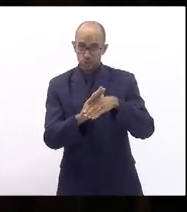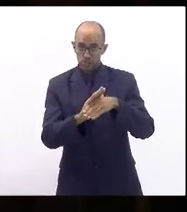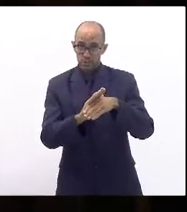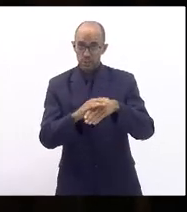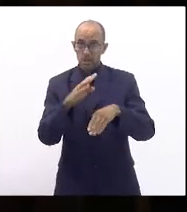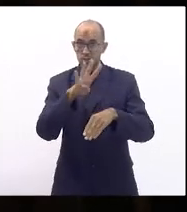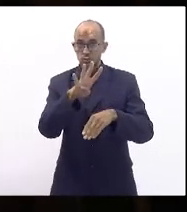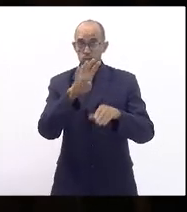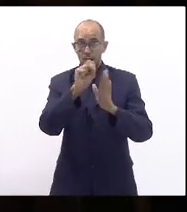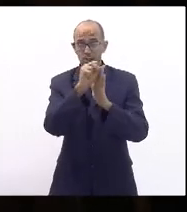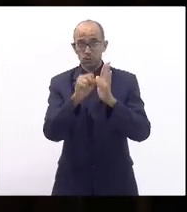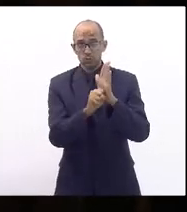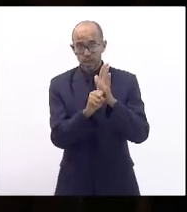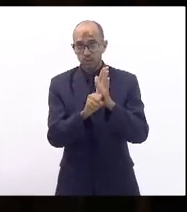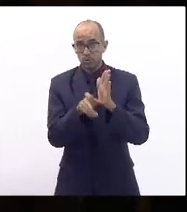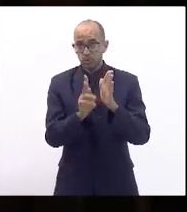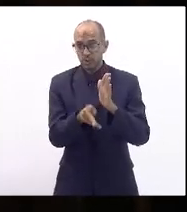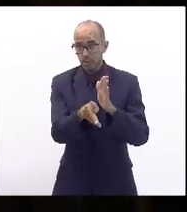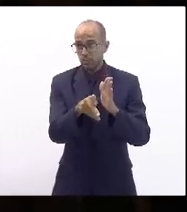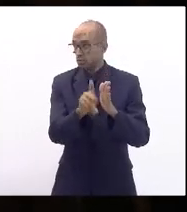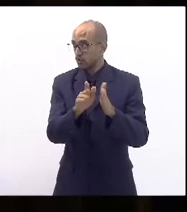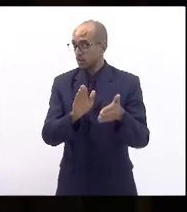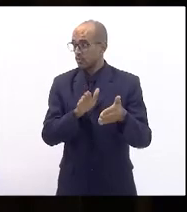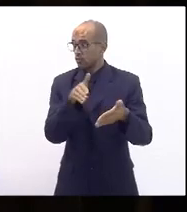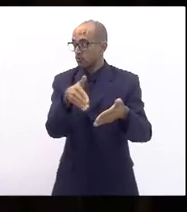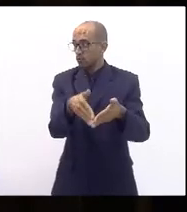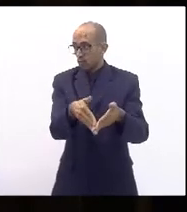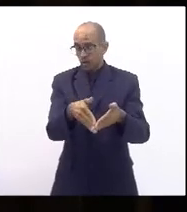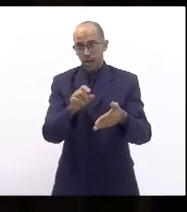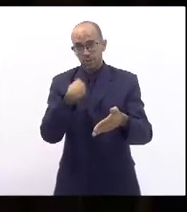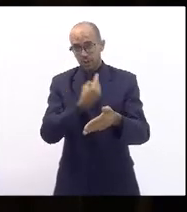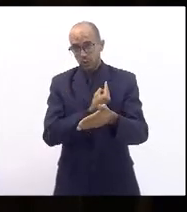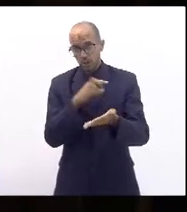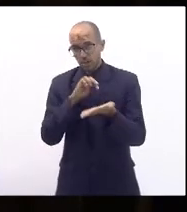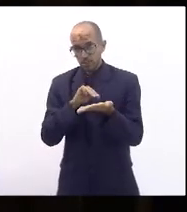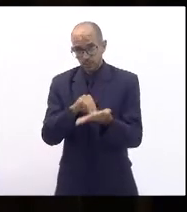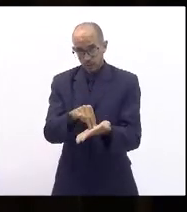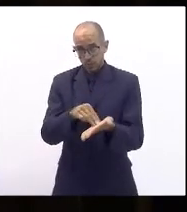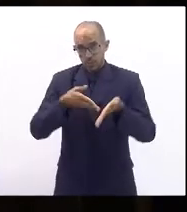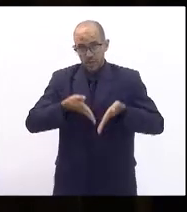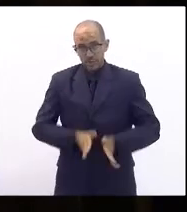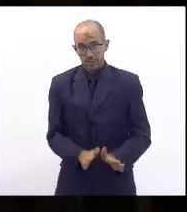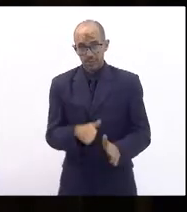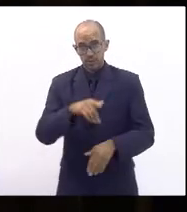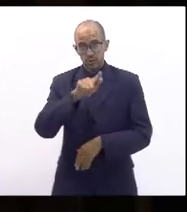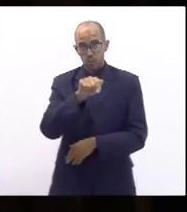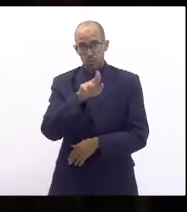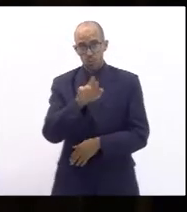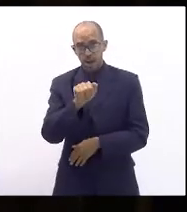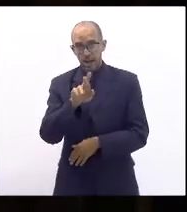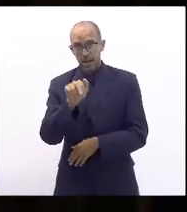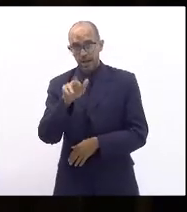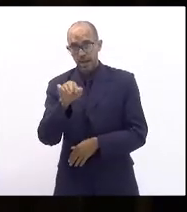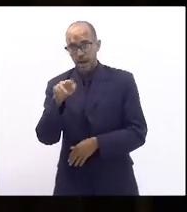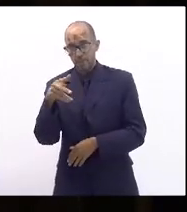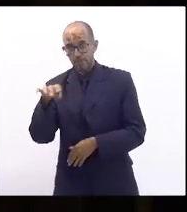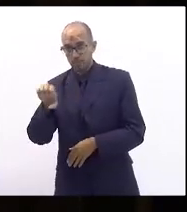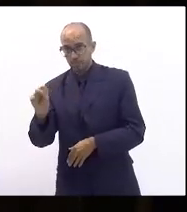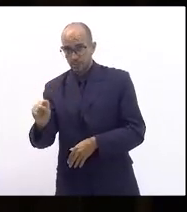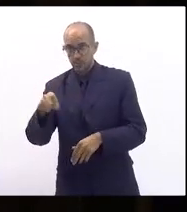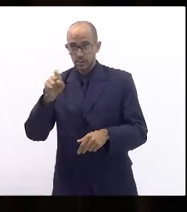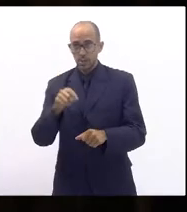sempre tivemos sempre voltados para a nossa missão nascido em Guararapes a firmada na independência